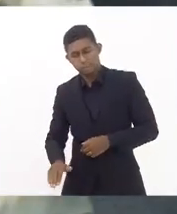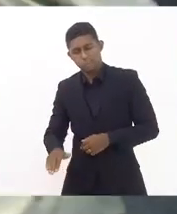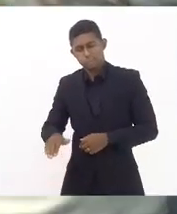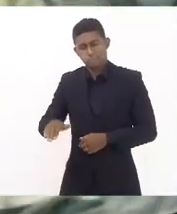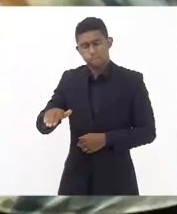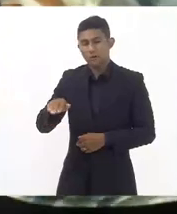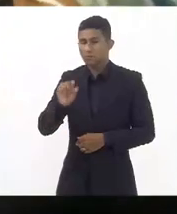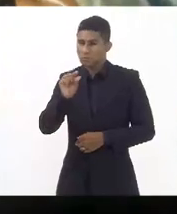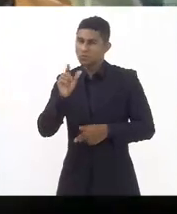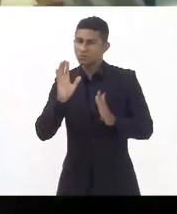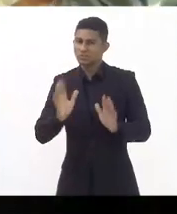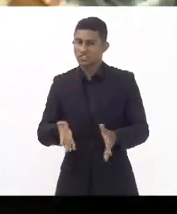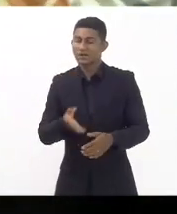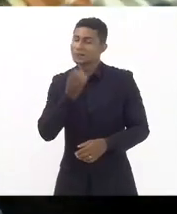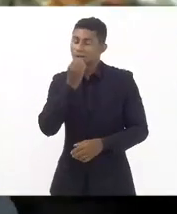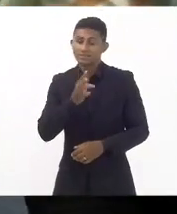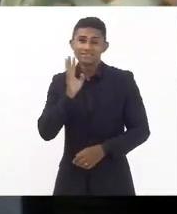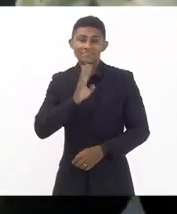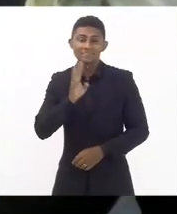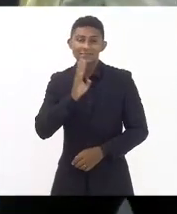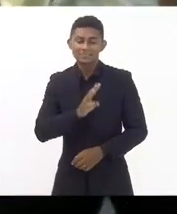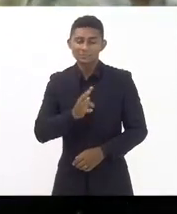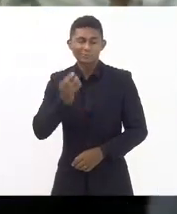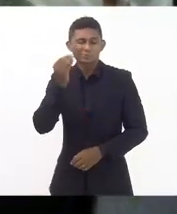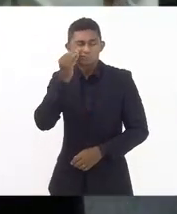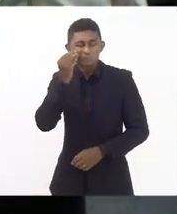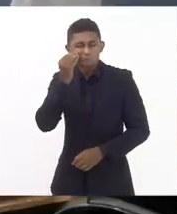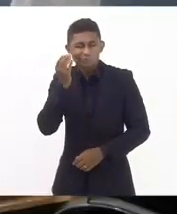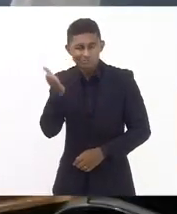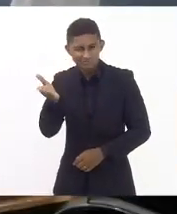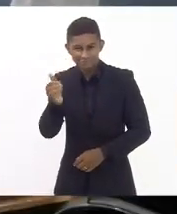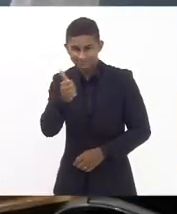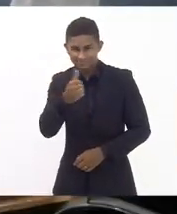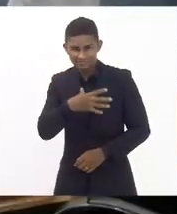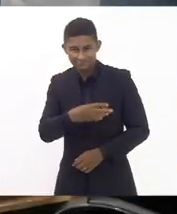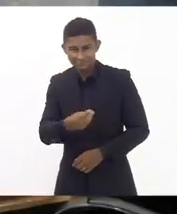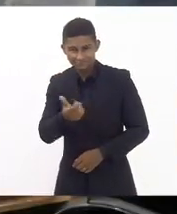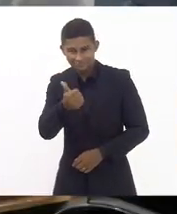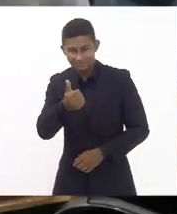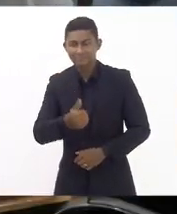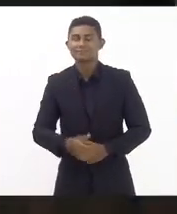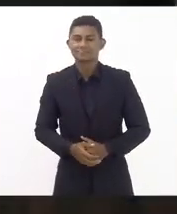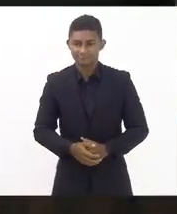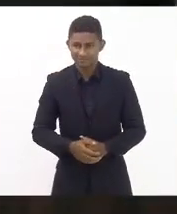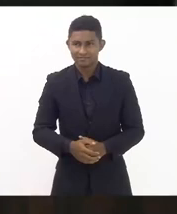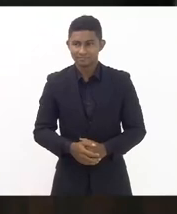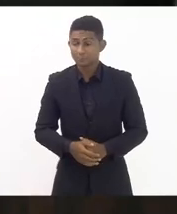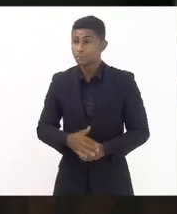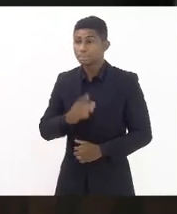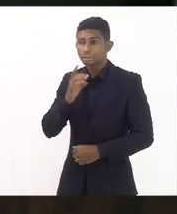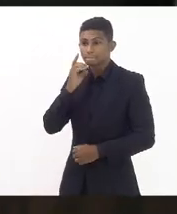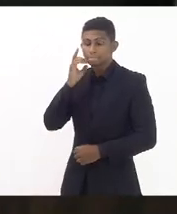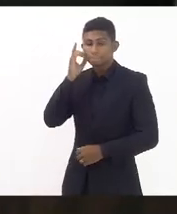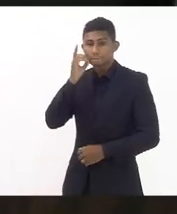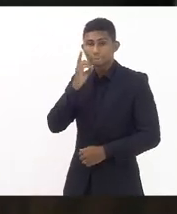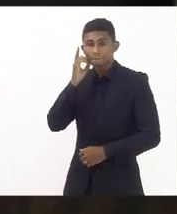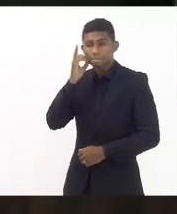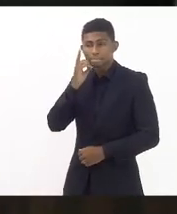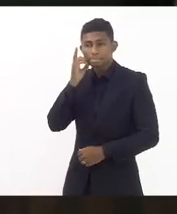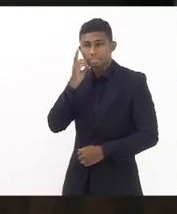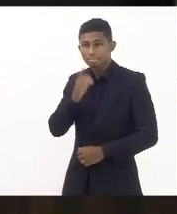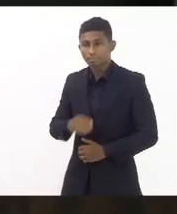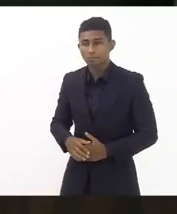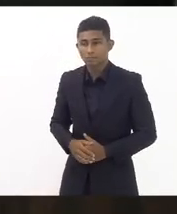crescendo. Muito bacana e um beijão para ela, tá? Deputado